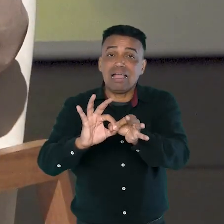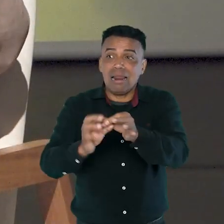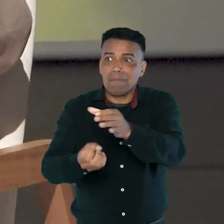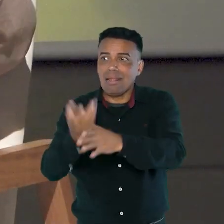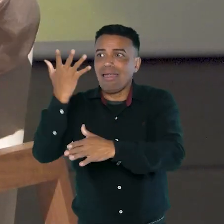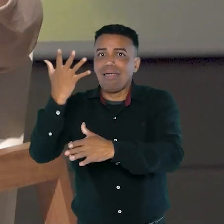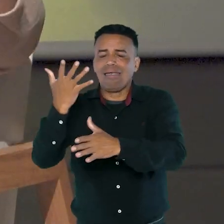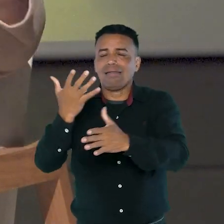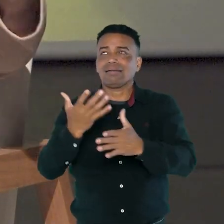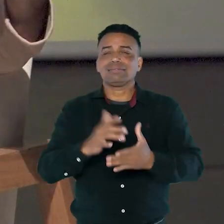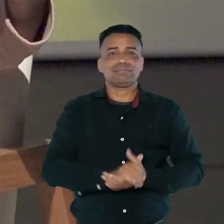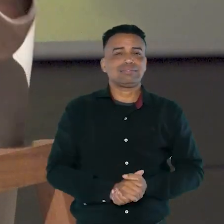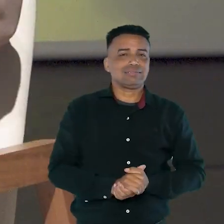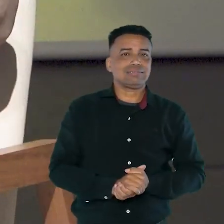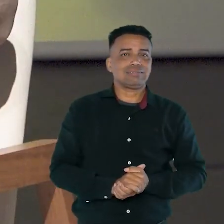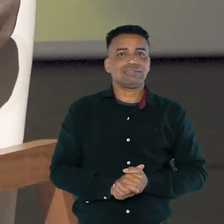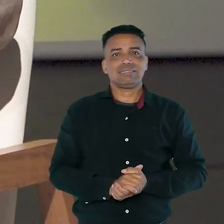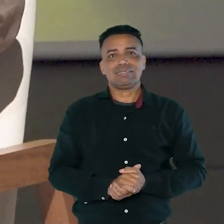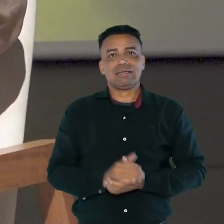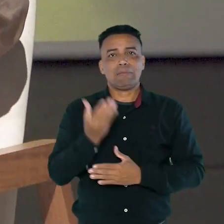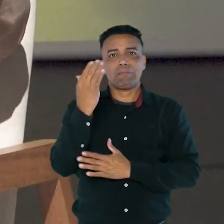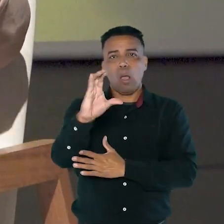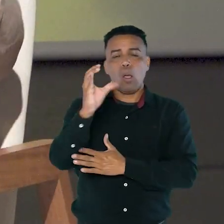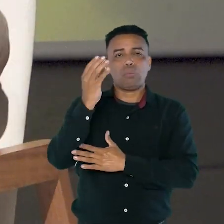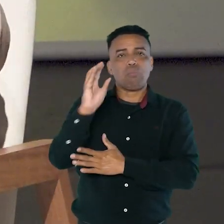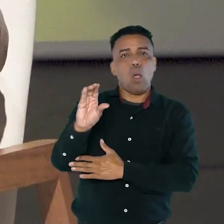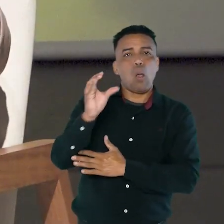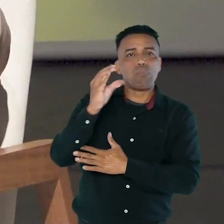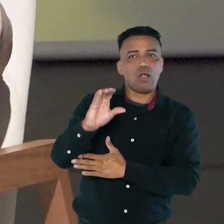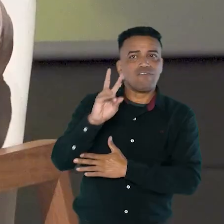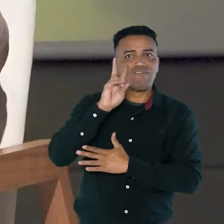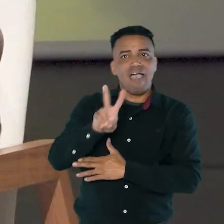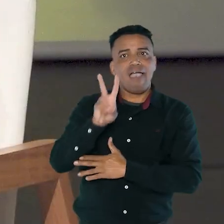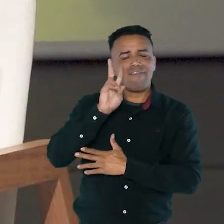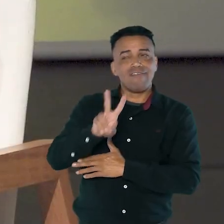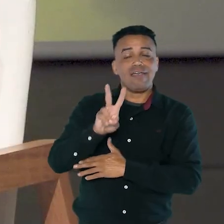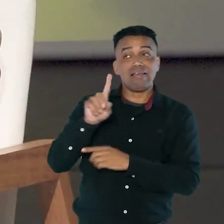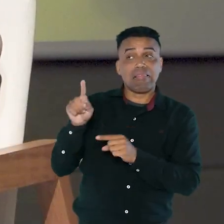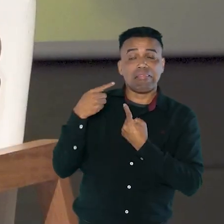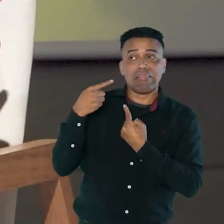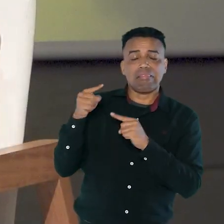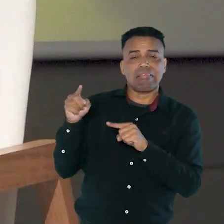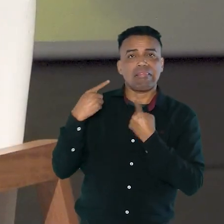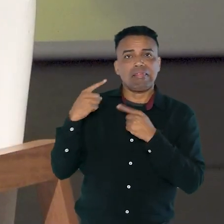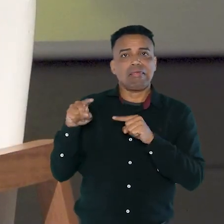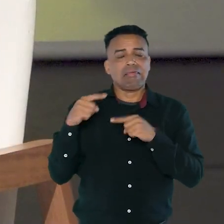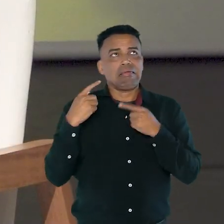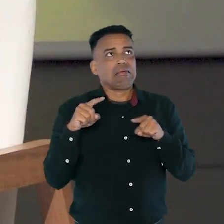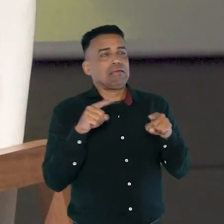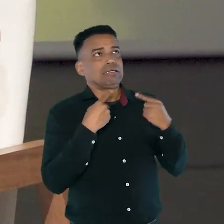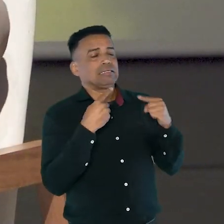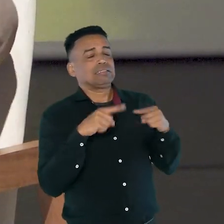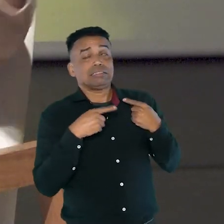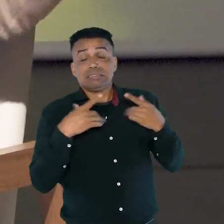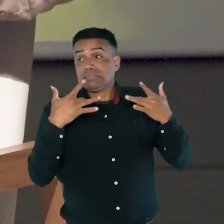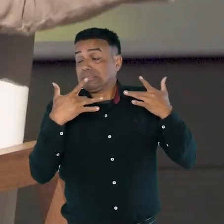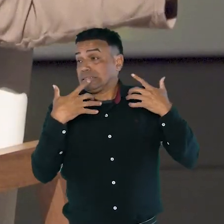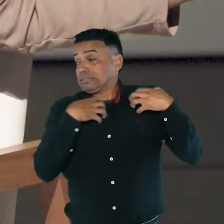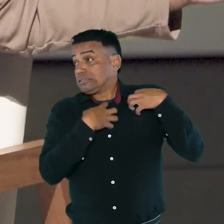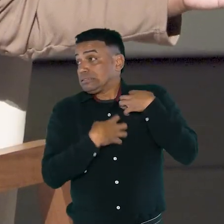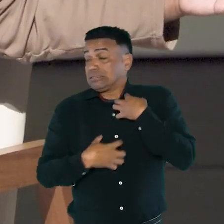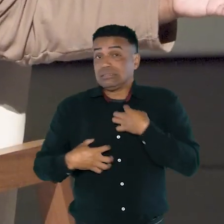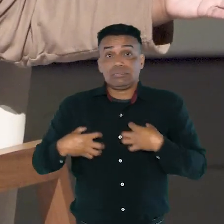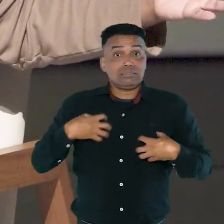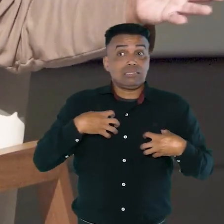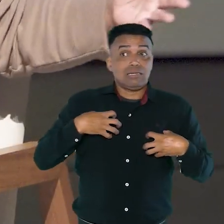aparece para você com aquele conteúdo novo dela que te ofende, que te fere, né? Que ela virou uma